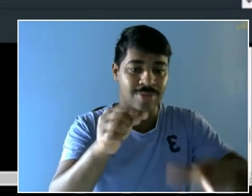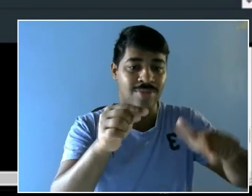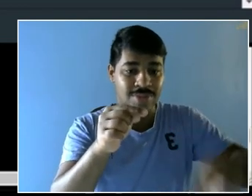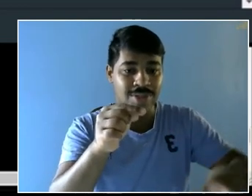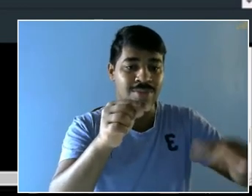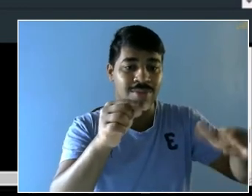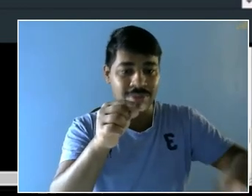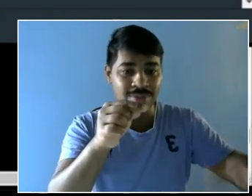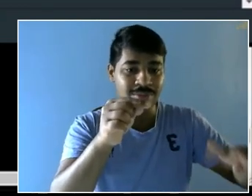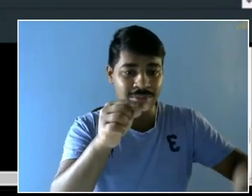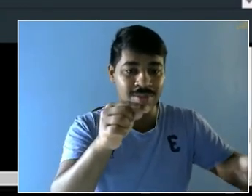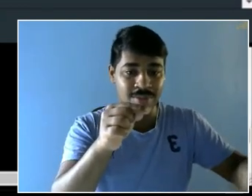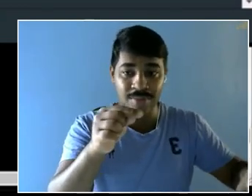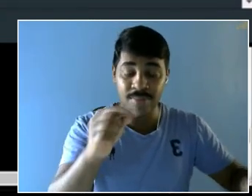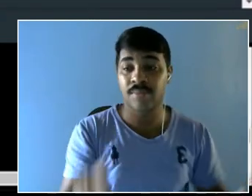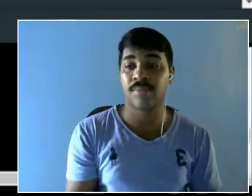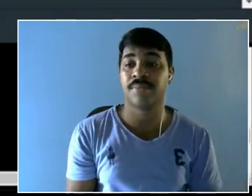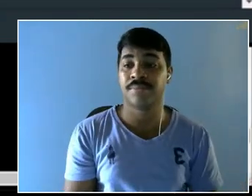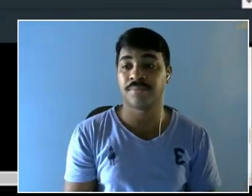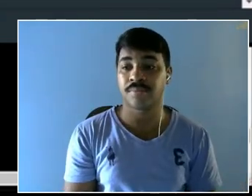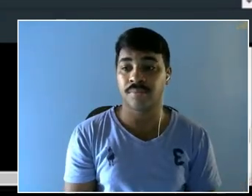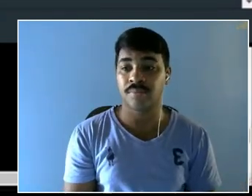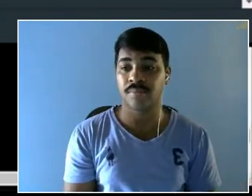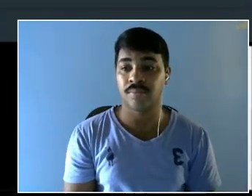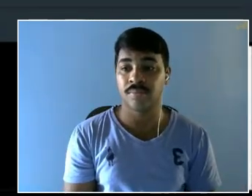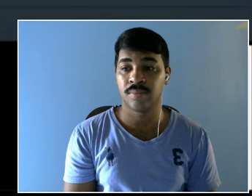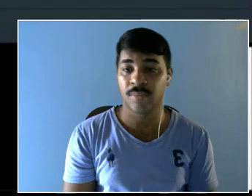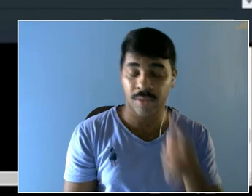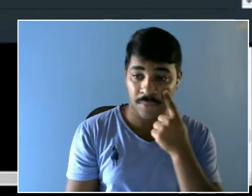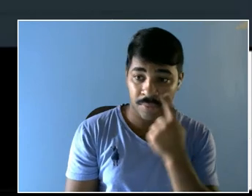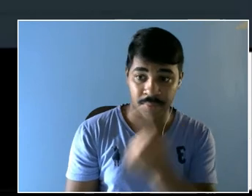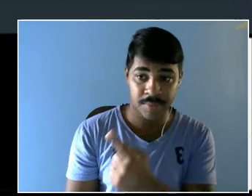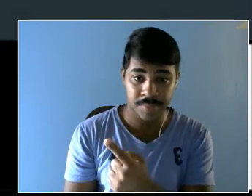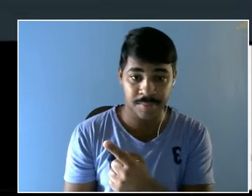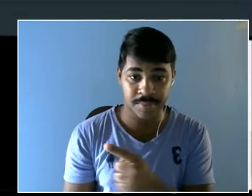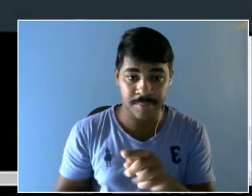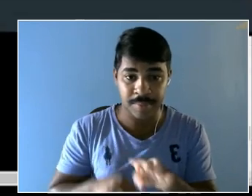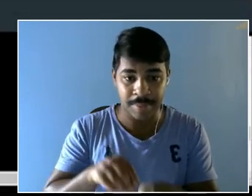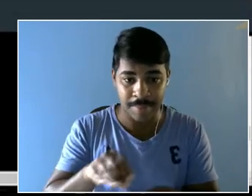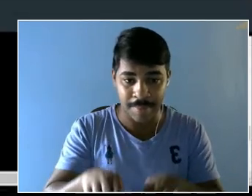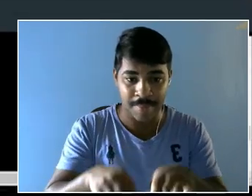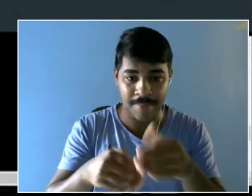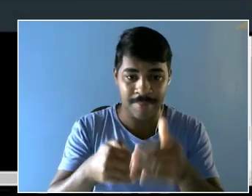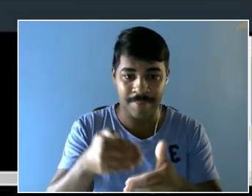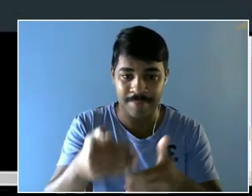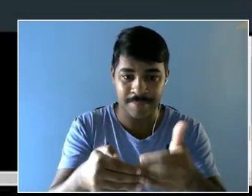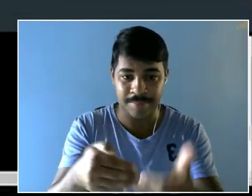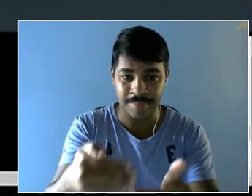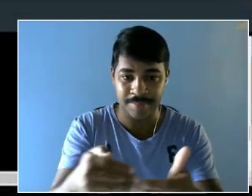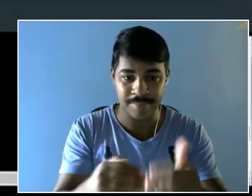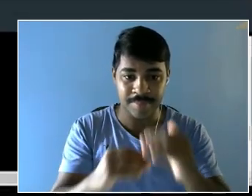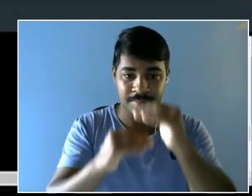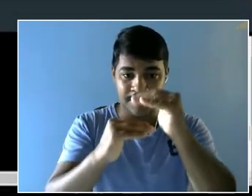depois do outro. É mais fácil de entender isso quando a gente executa passo a passo. Essa opção aqui ó, permite que você execute passo a passo o